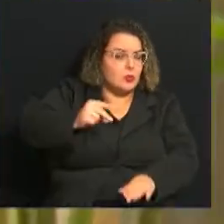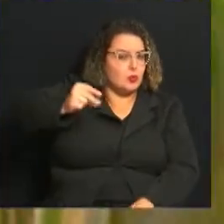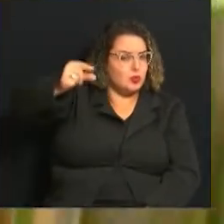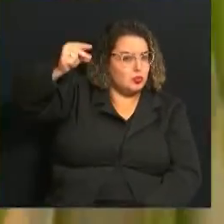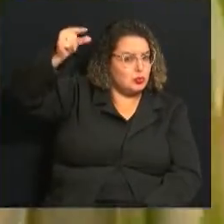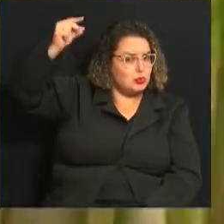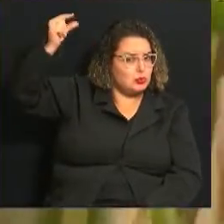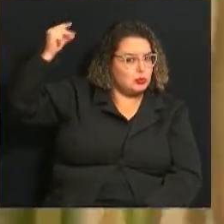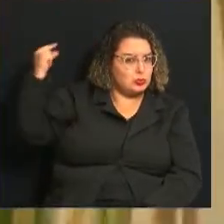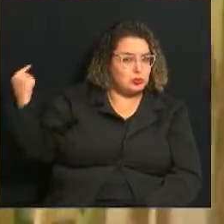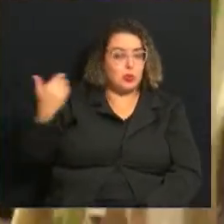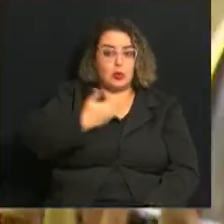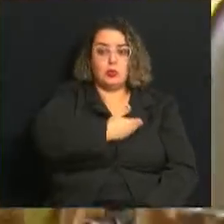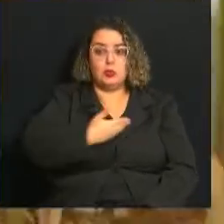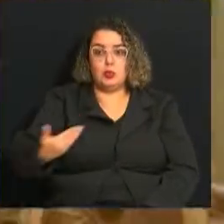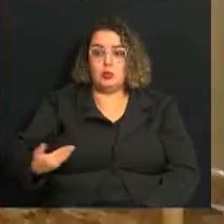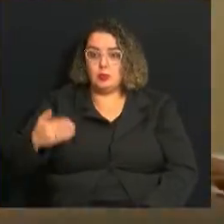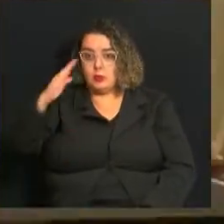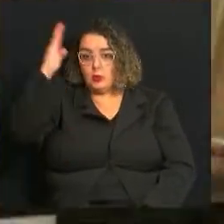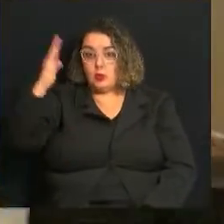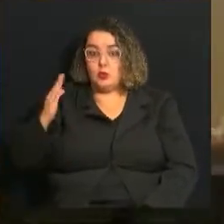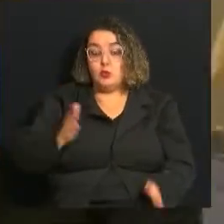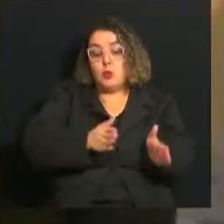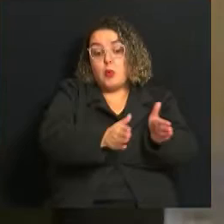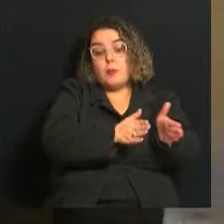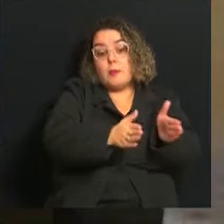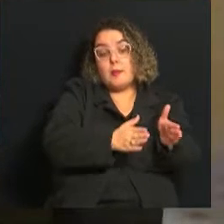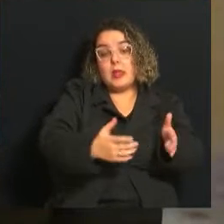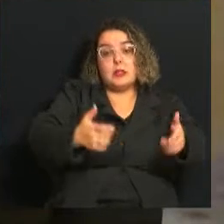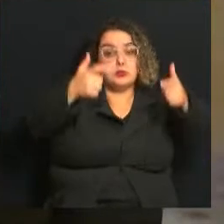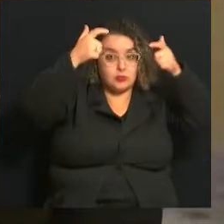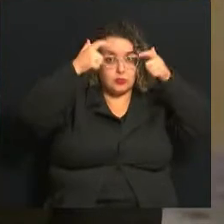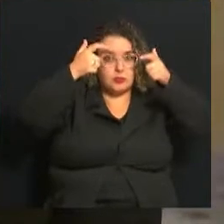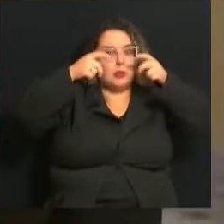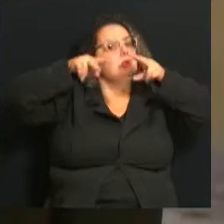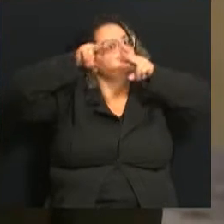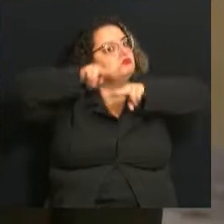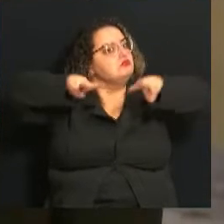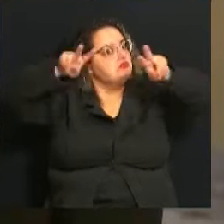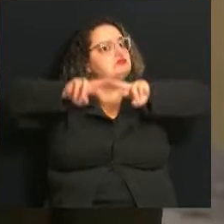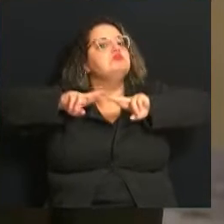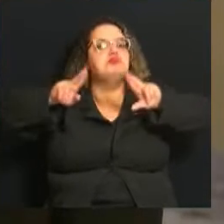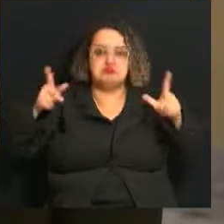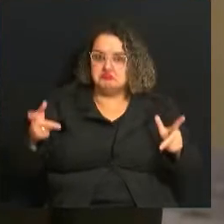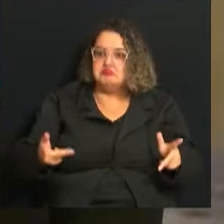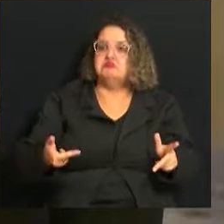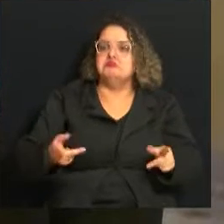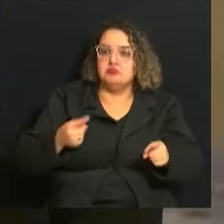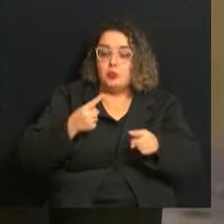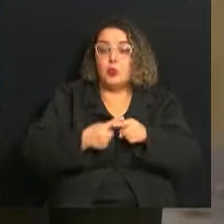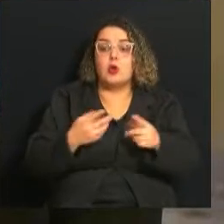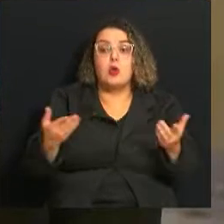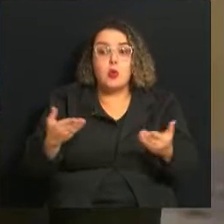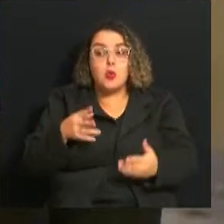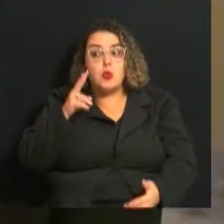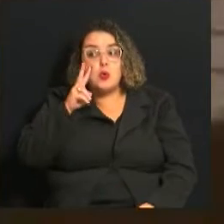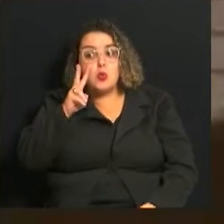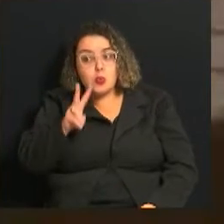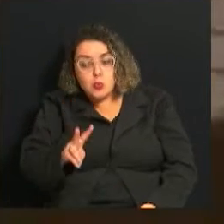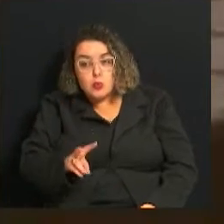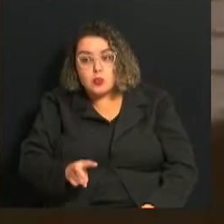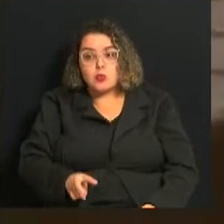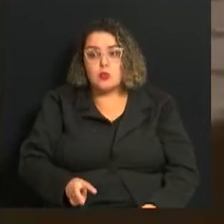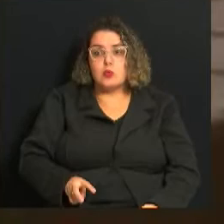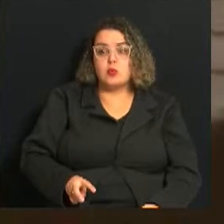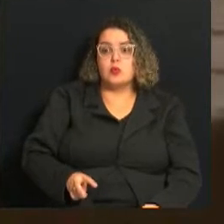governo brasileiro, na época ainda Império, foi visionário, porque hoje, quando a gente vê o